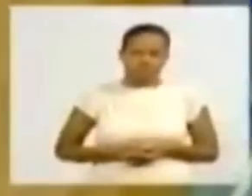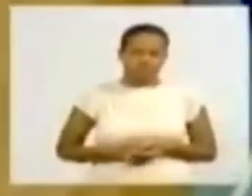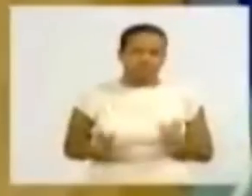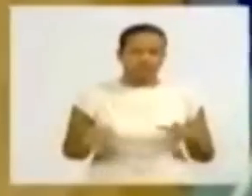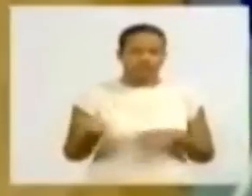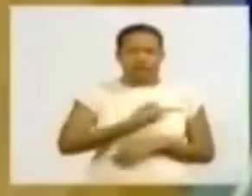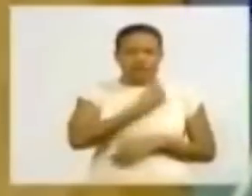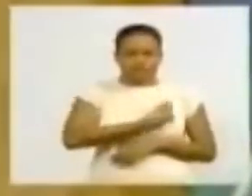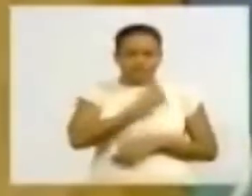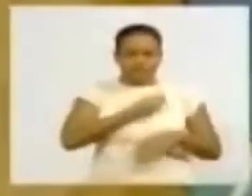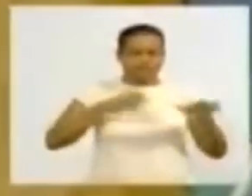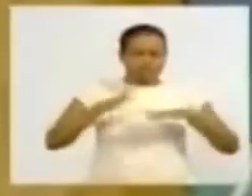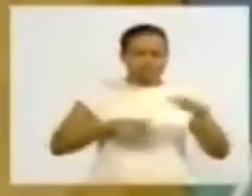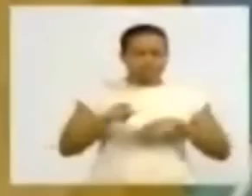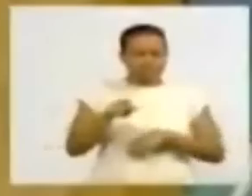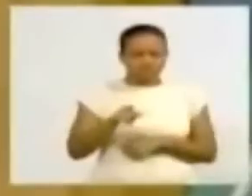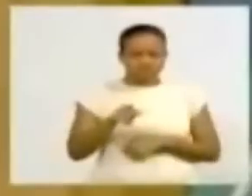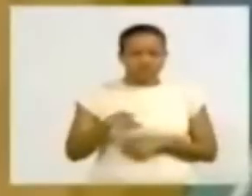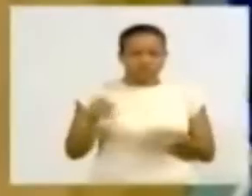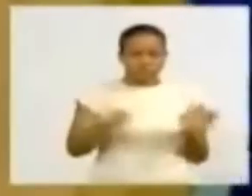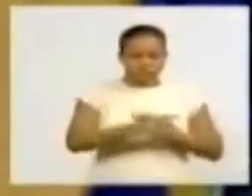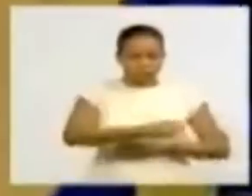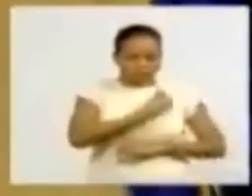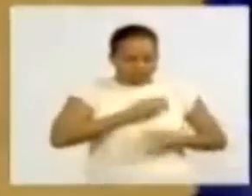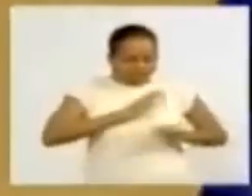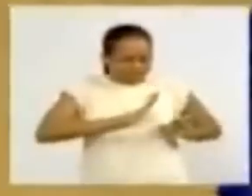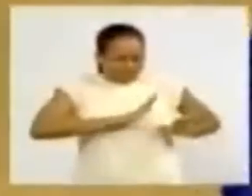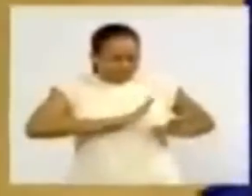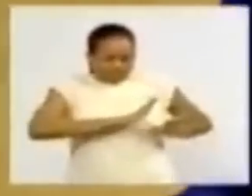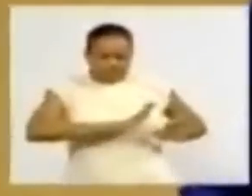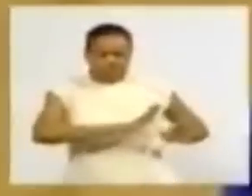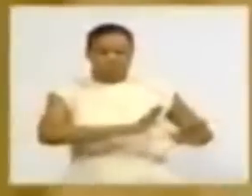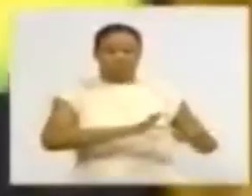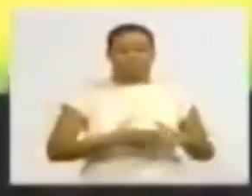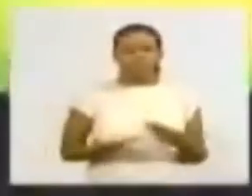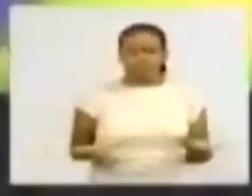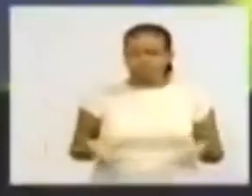Quantas vezes nessa vida você teve repulsa por você mesmo?